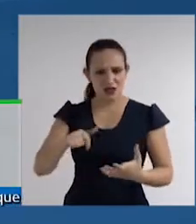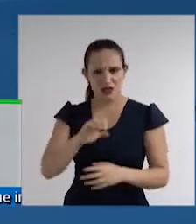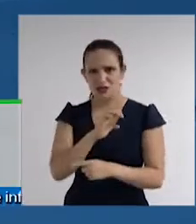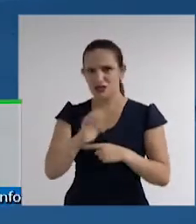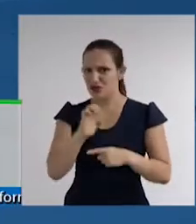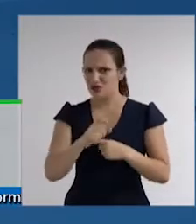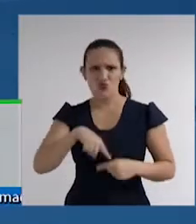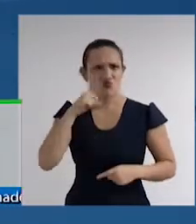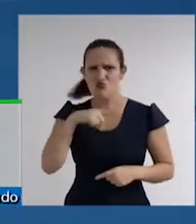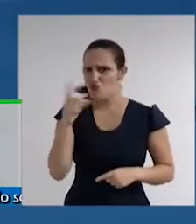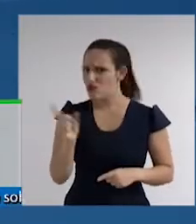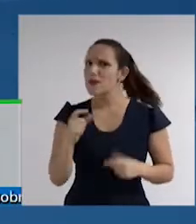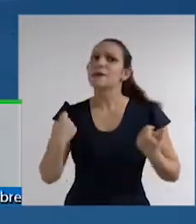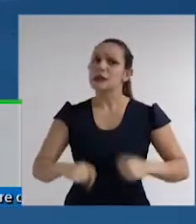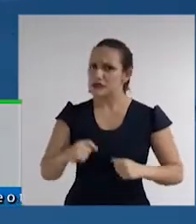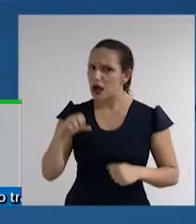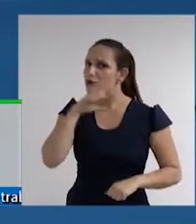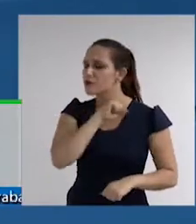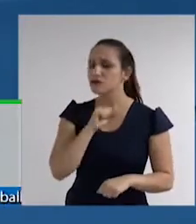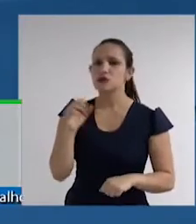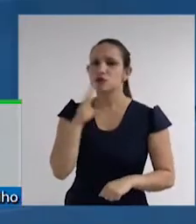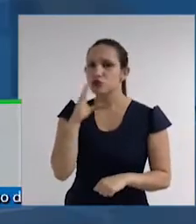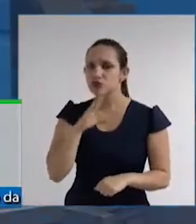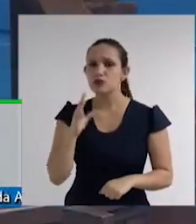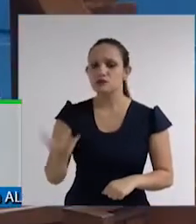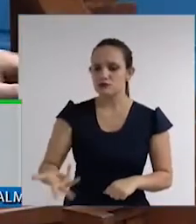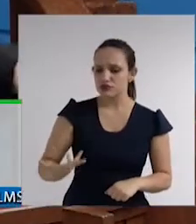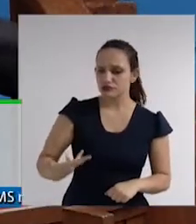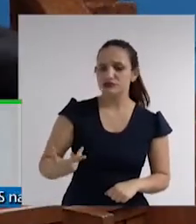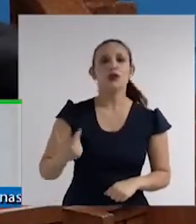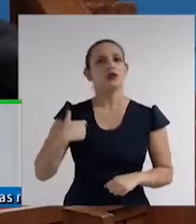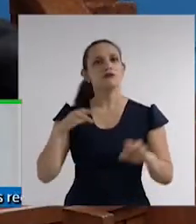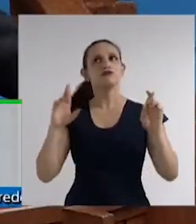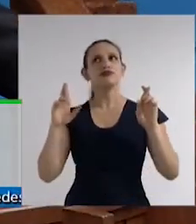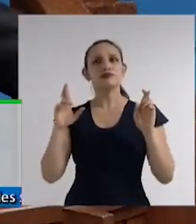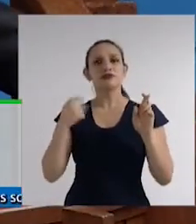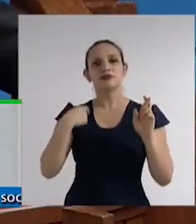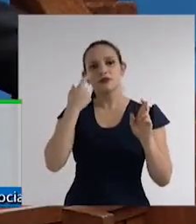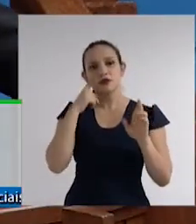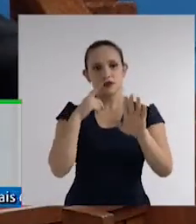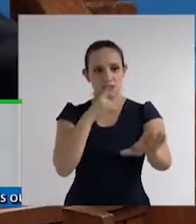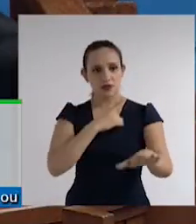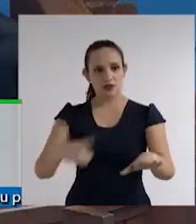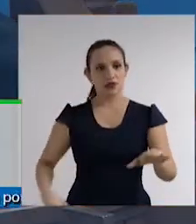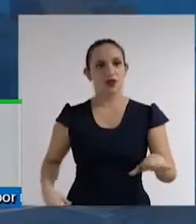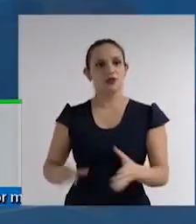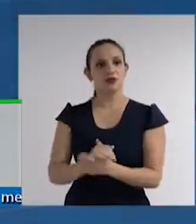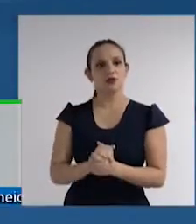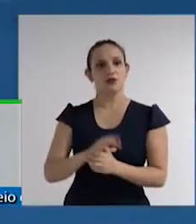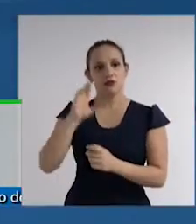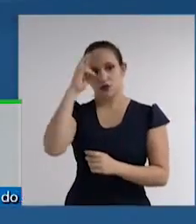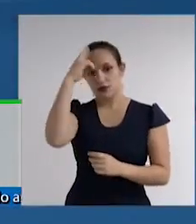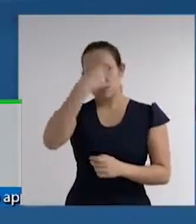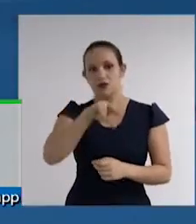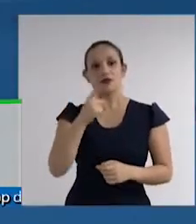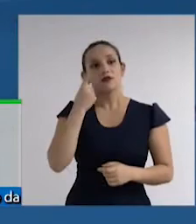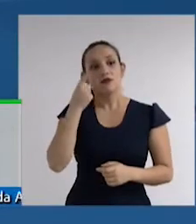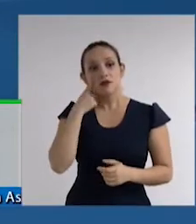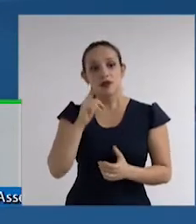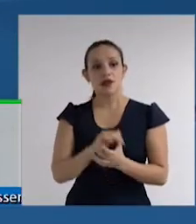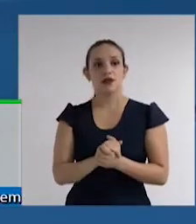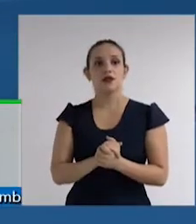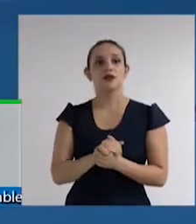menos. Então, deputado Paulo, nós temos que ficar aqui torcendo, deputado Reinaldo, que é o líder do governo, para que isso ande lá na